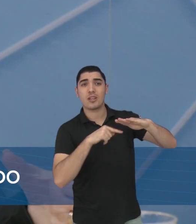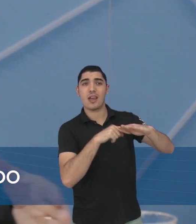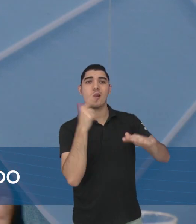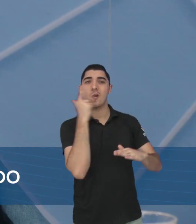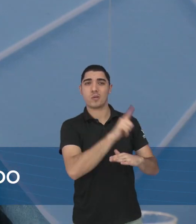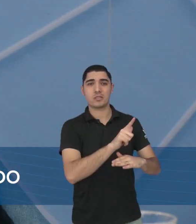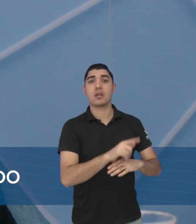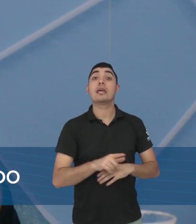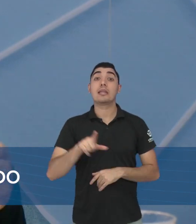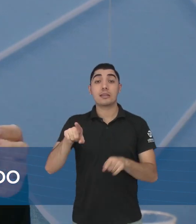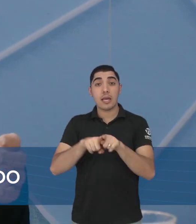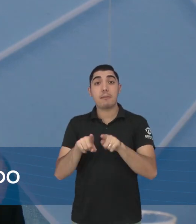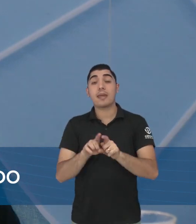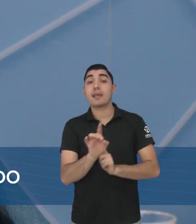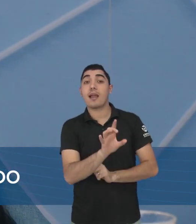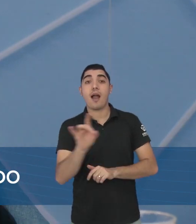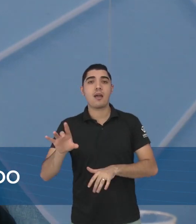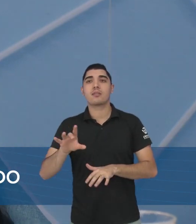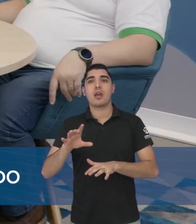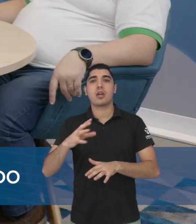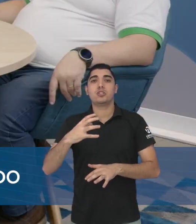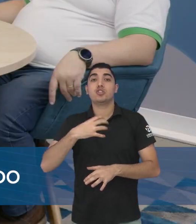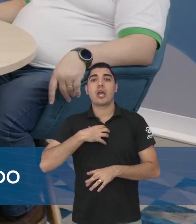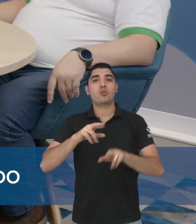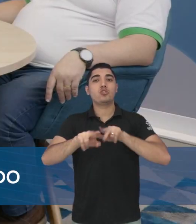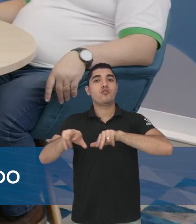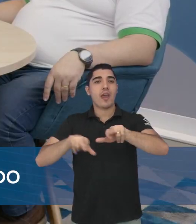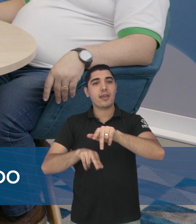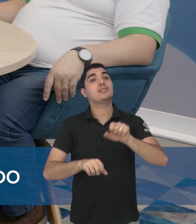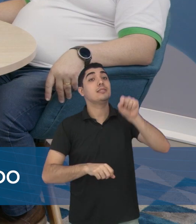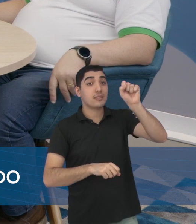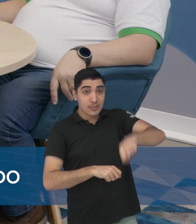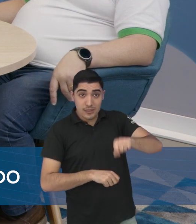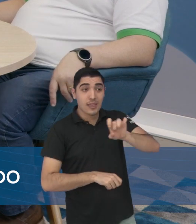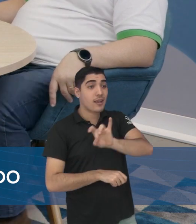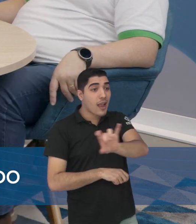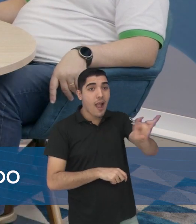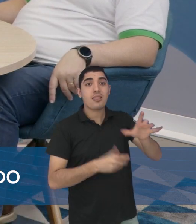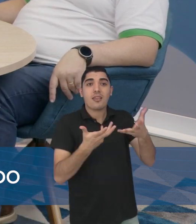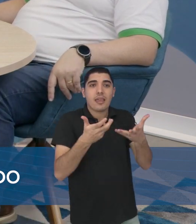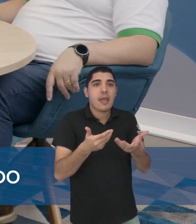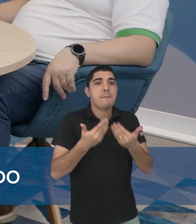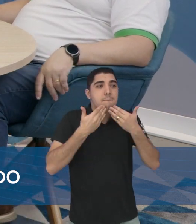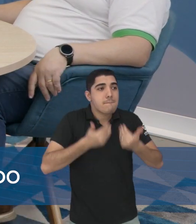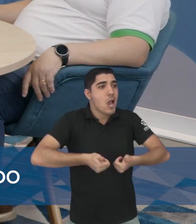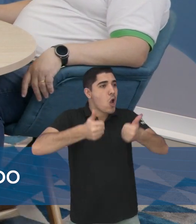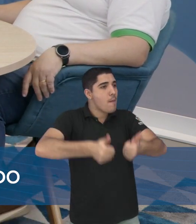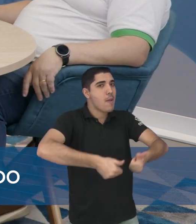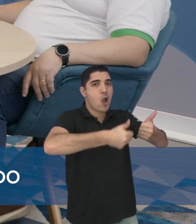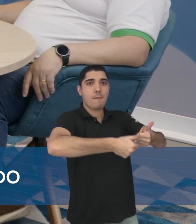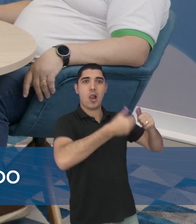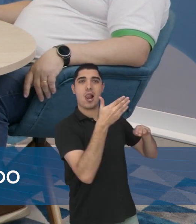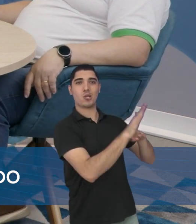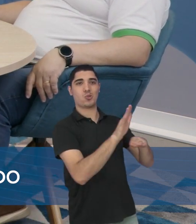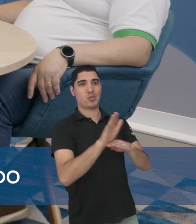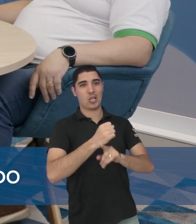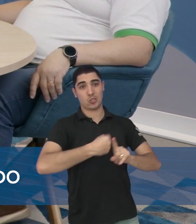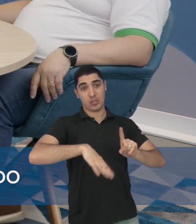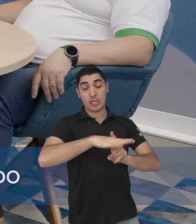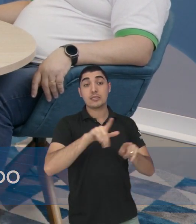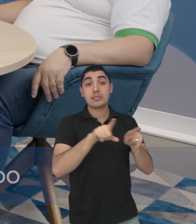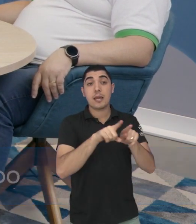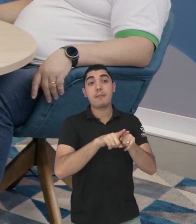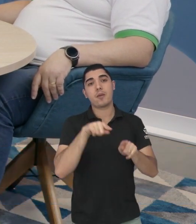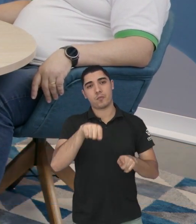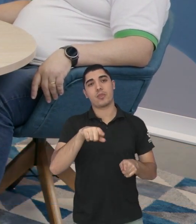em toda a cidade. Cada um numa categoria, né? Exato, Várias, cada um tentando dar o seu melhor. E a gente tem um apoio muito